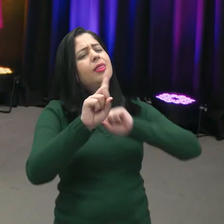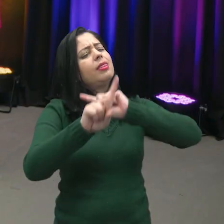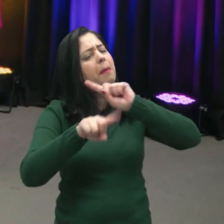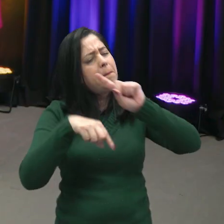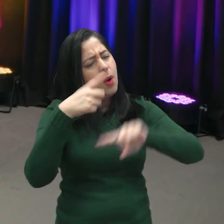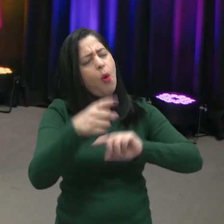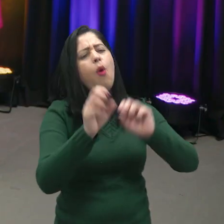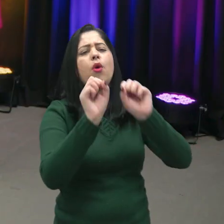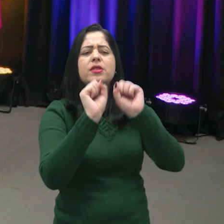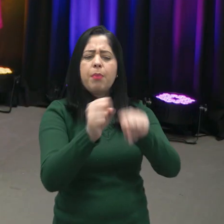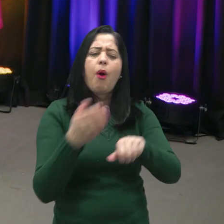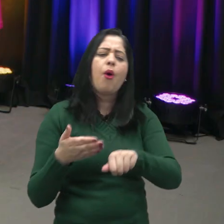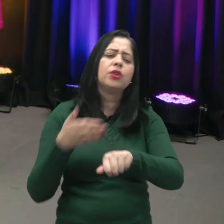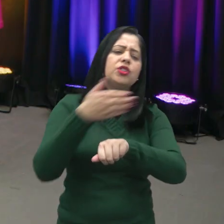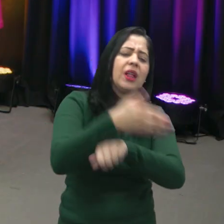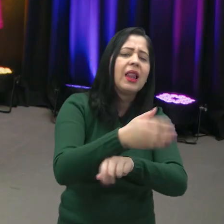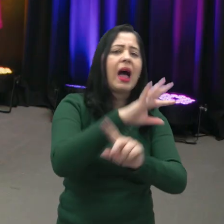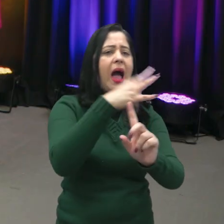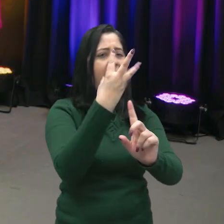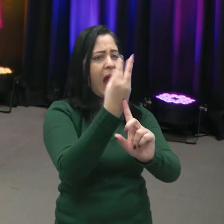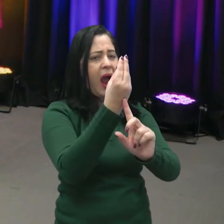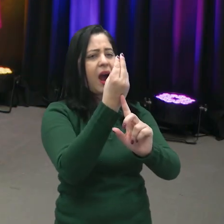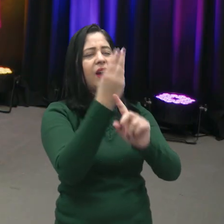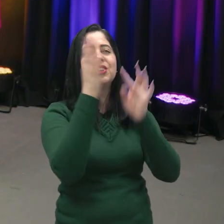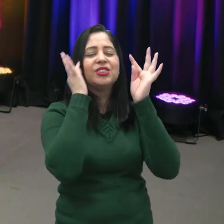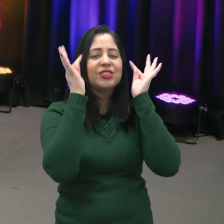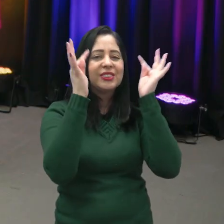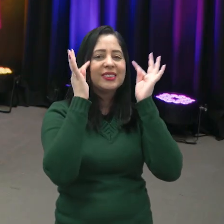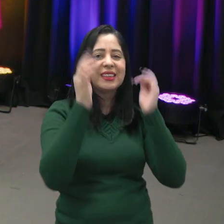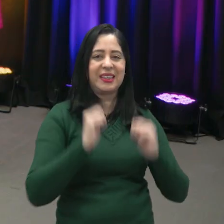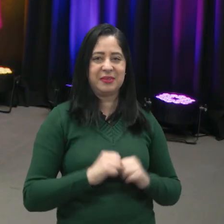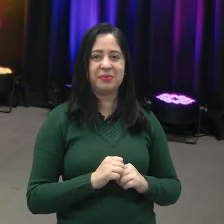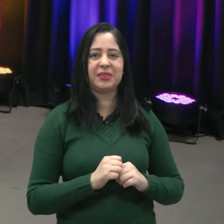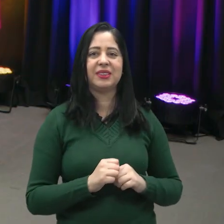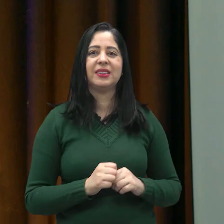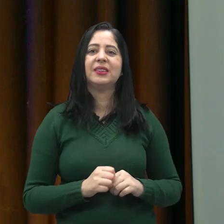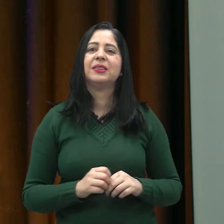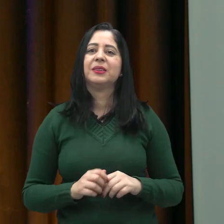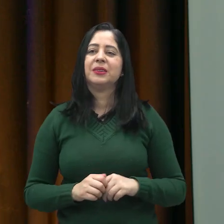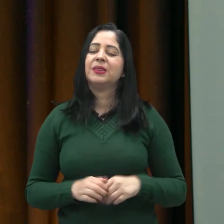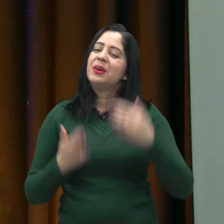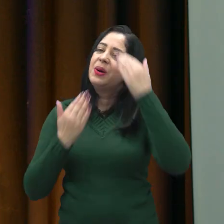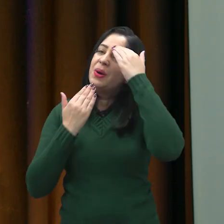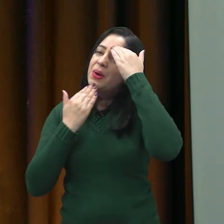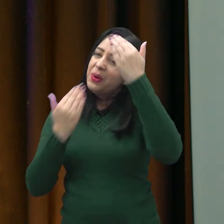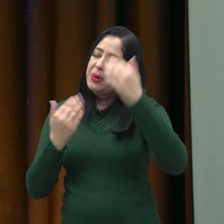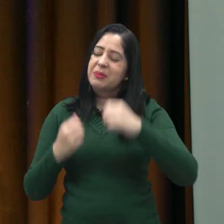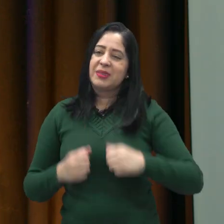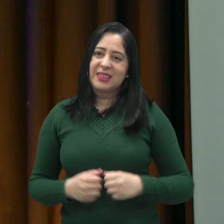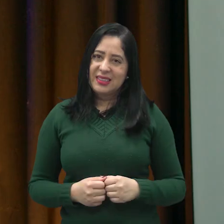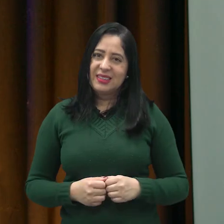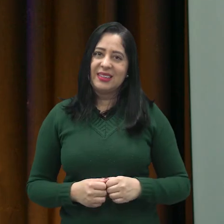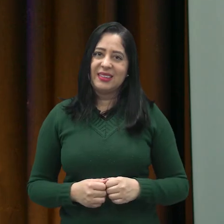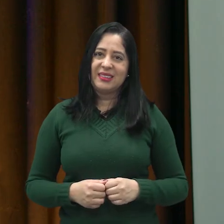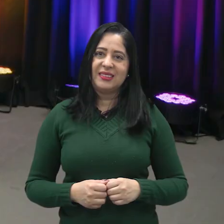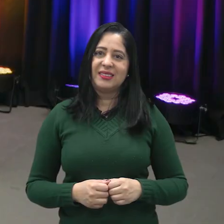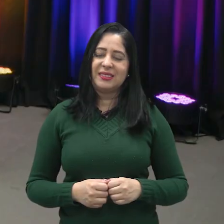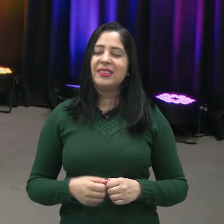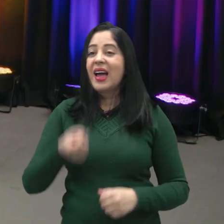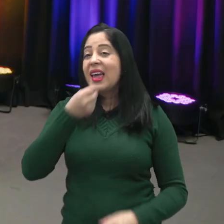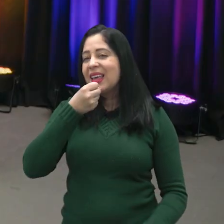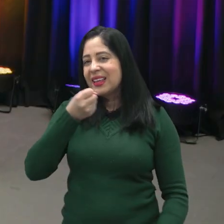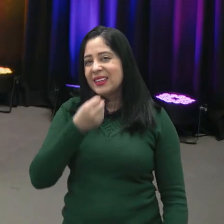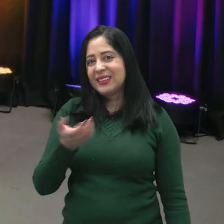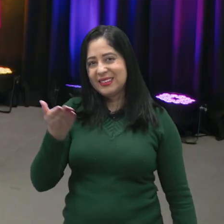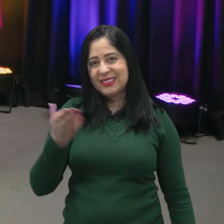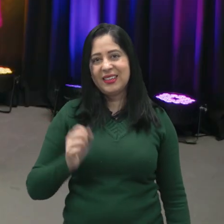né? Depois, se tiver vontade, buscar, né? A arte terapia, né? Que as outras possibilidades. Sim. Rê,